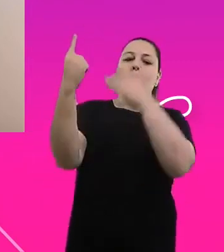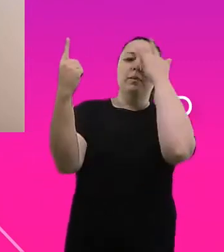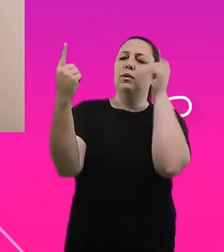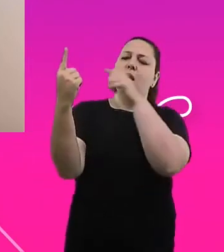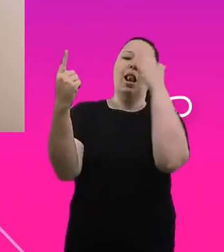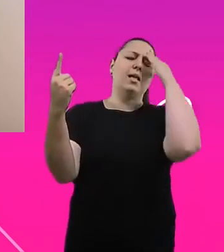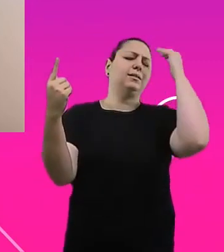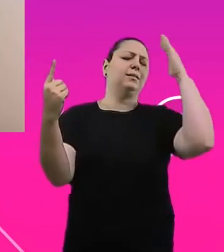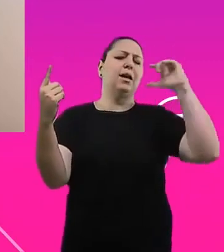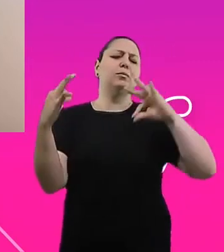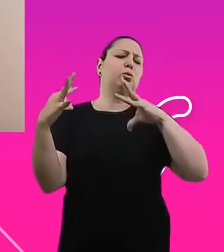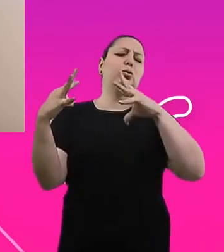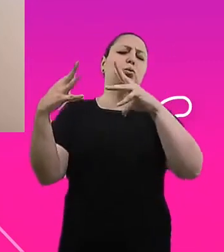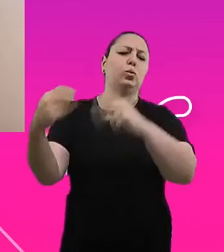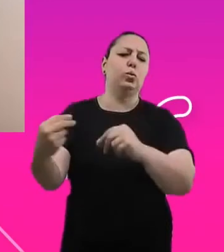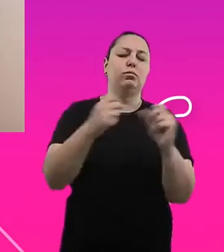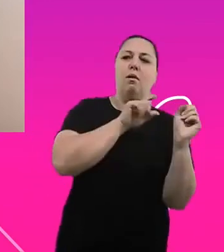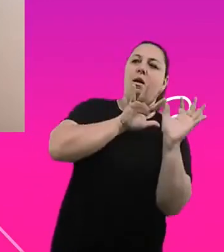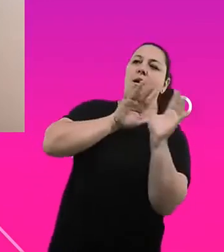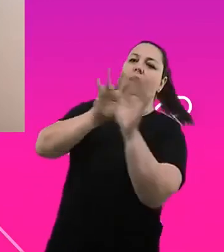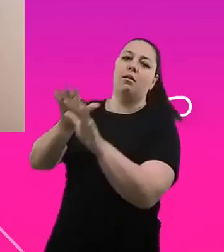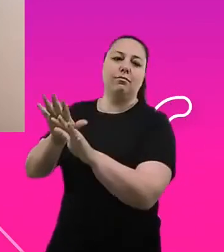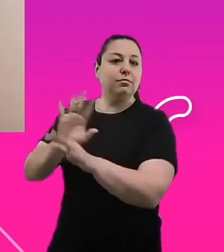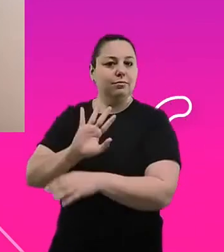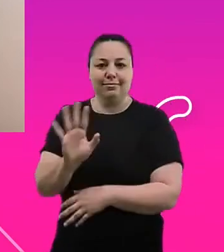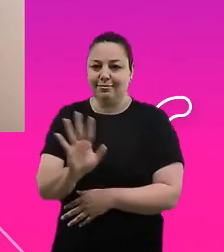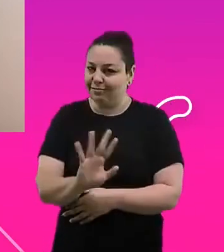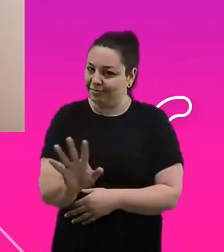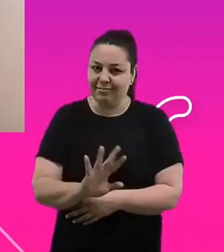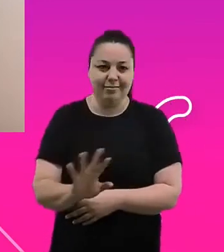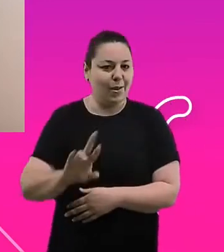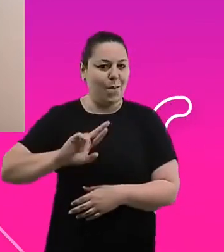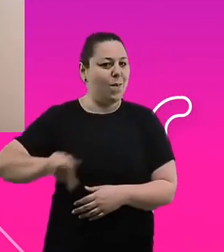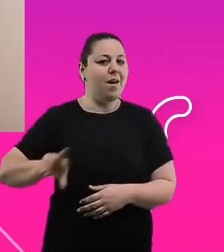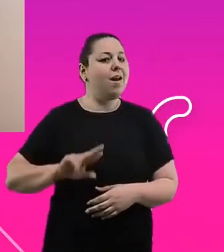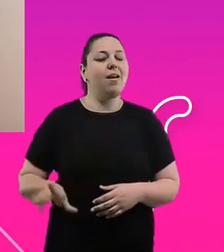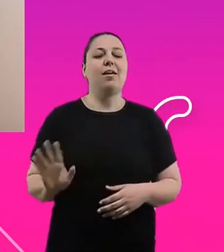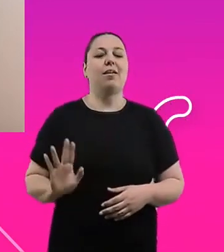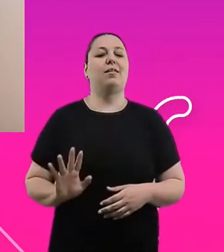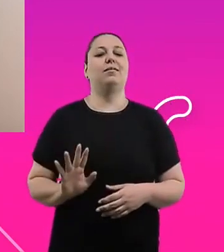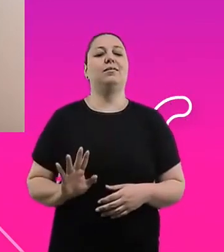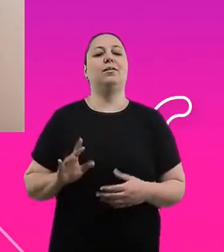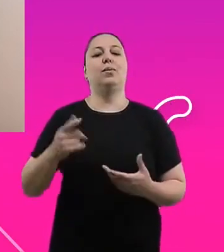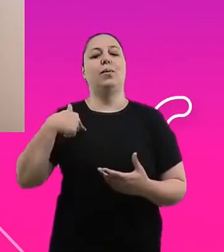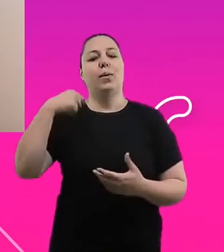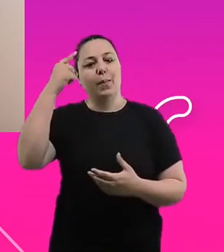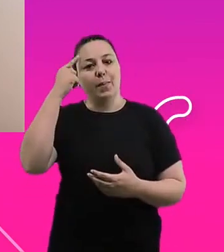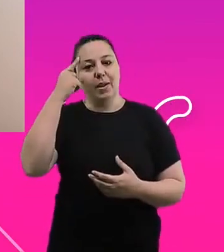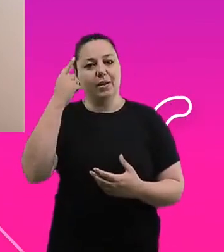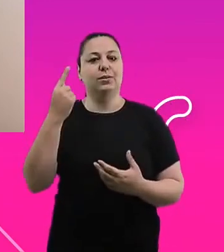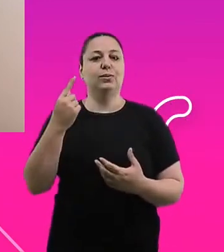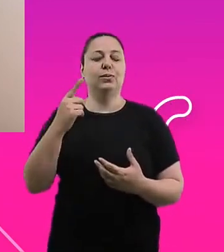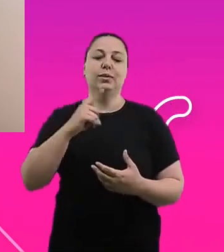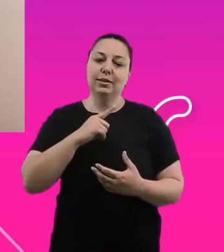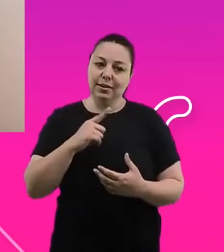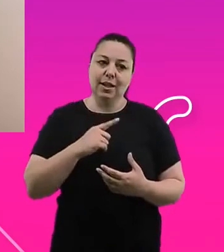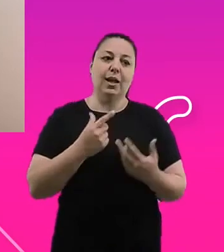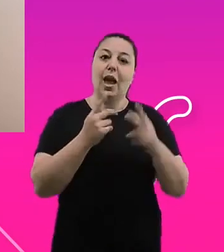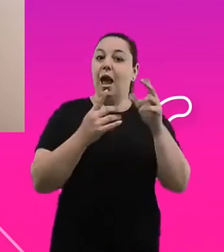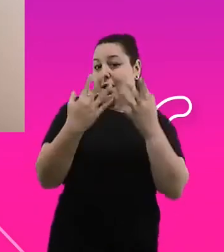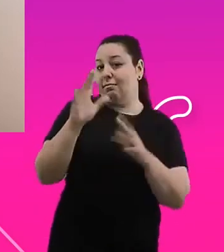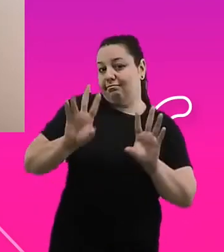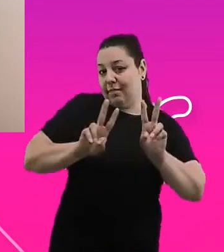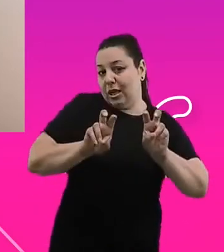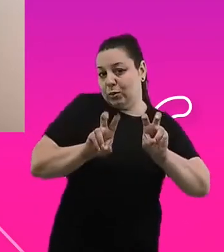vamos, e vai todo mundo. Mas, cara, às vezes não é assim, né? Às vezes isso vale para o bom, para o saudável, e também vale para o